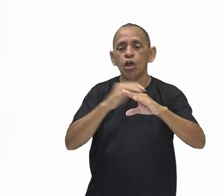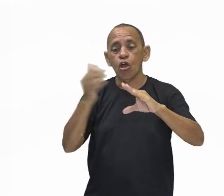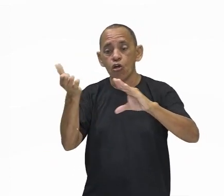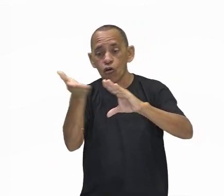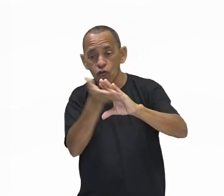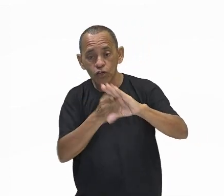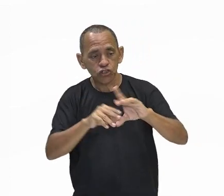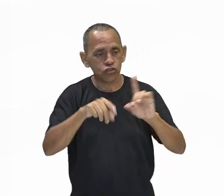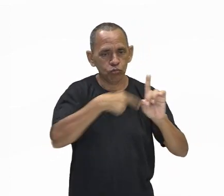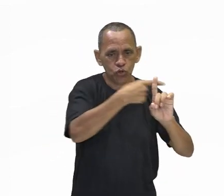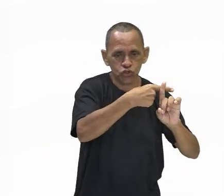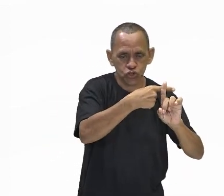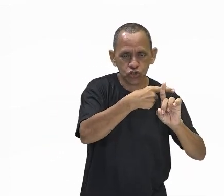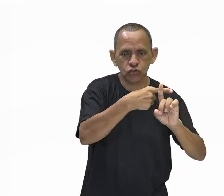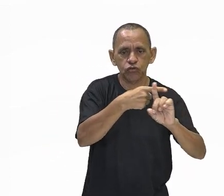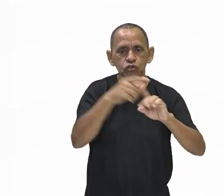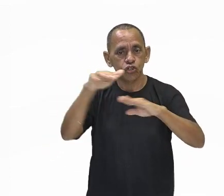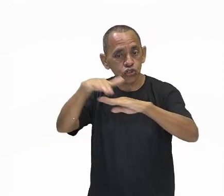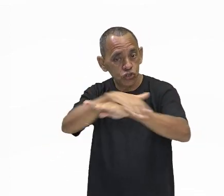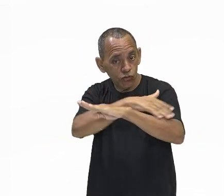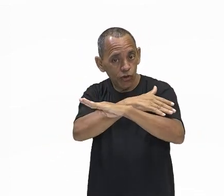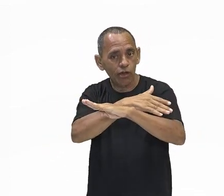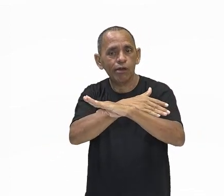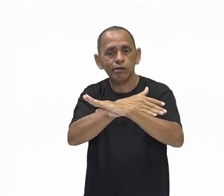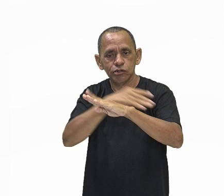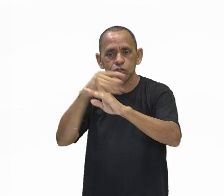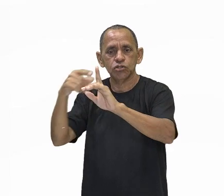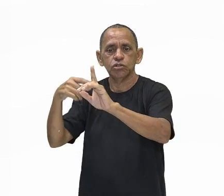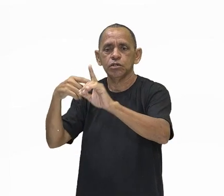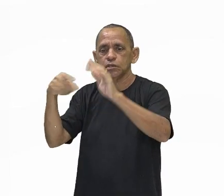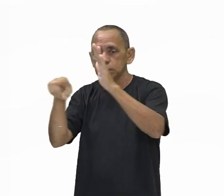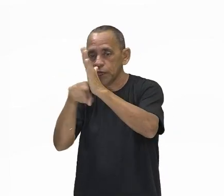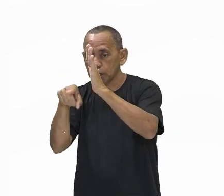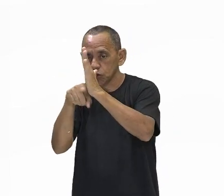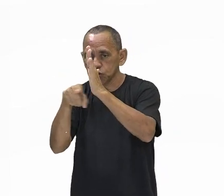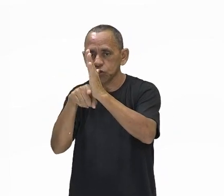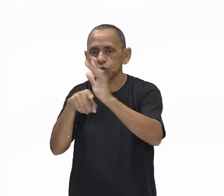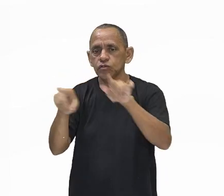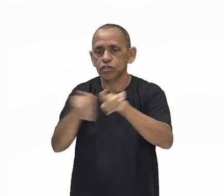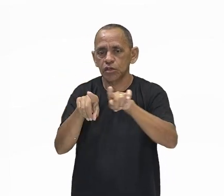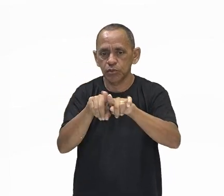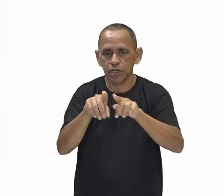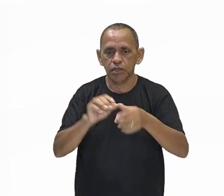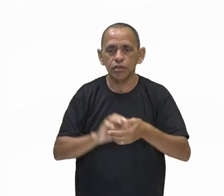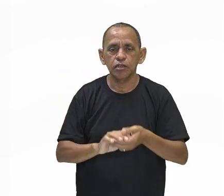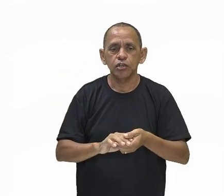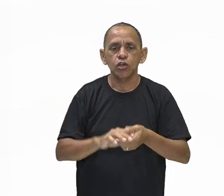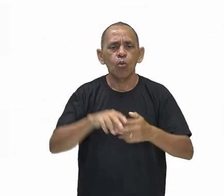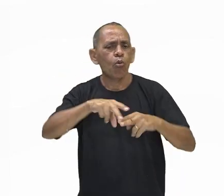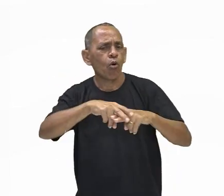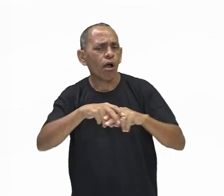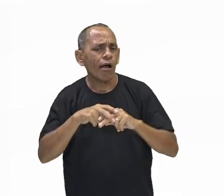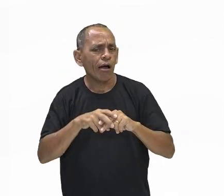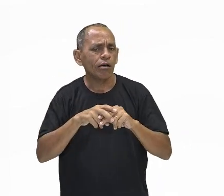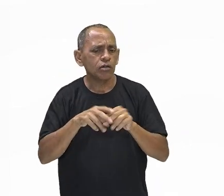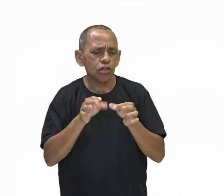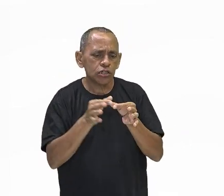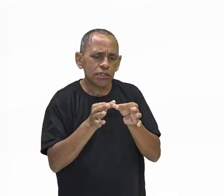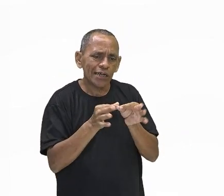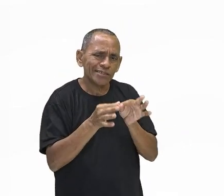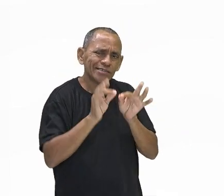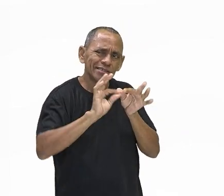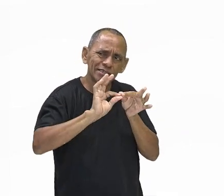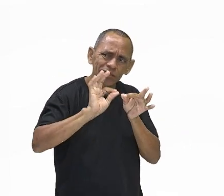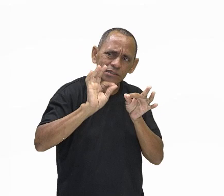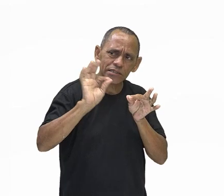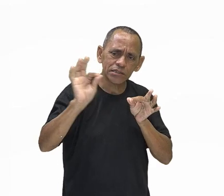lentes convergentes ou lentes positivas? Exatamente por causa dessa distância focal aí, que é positiva, tá certo?